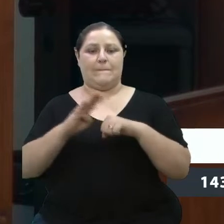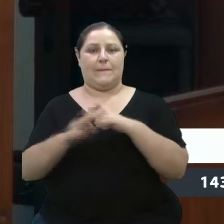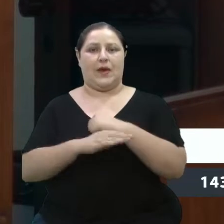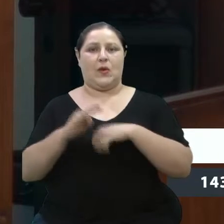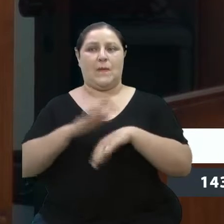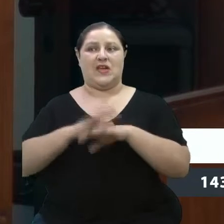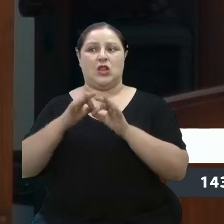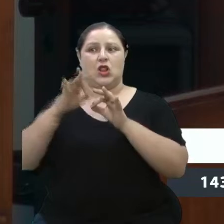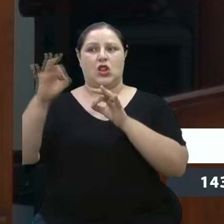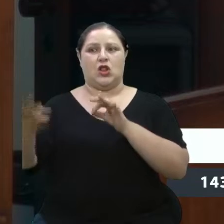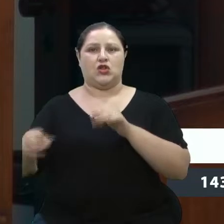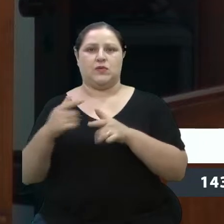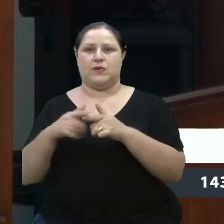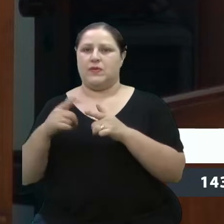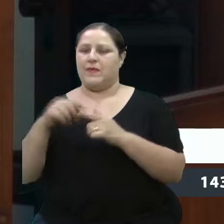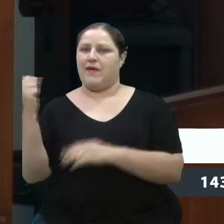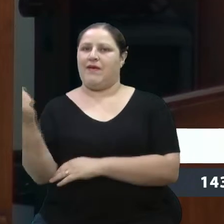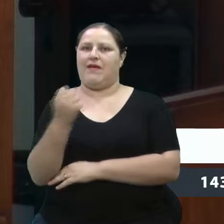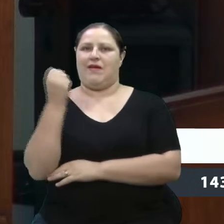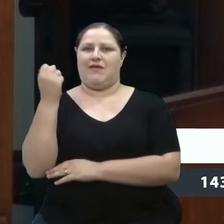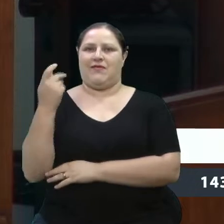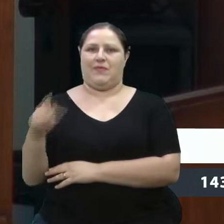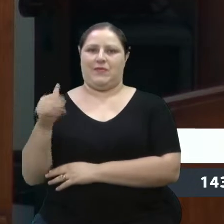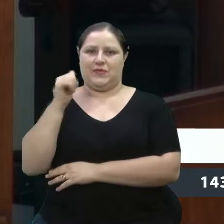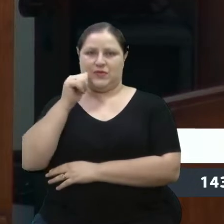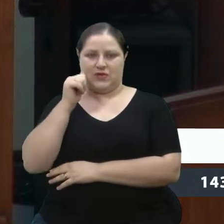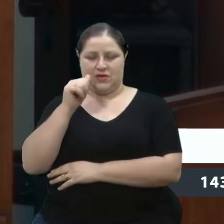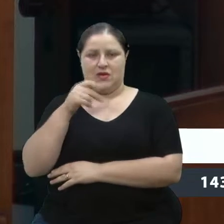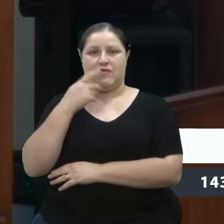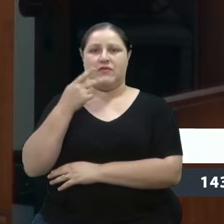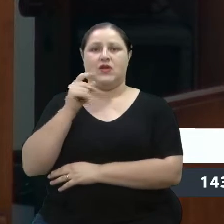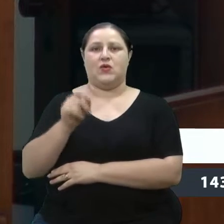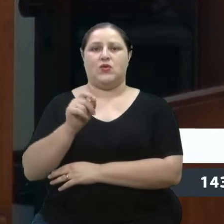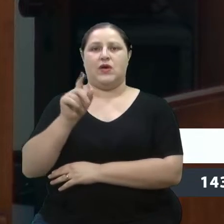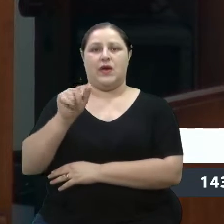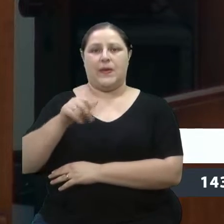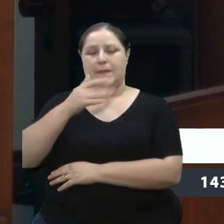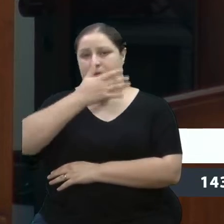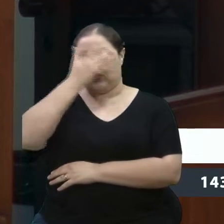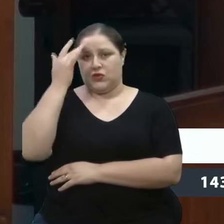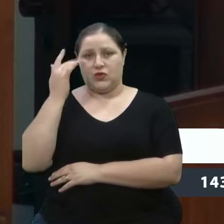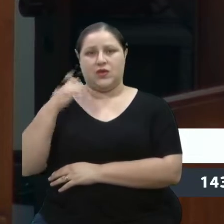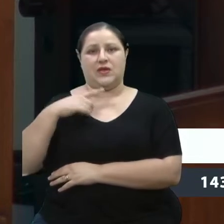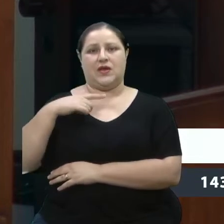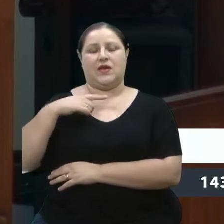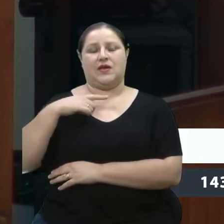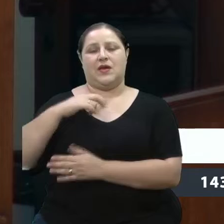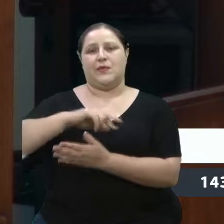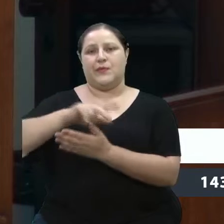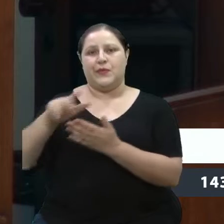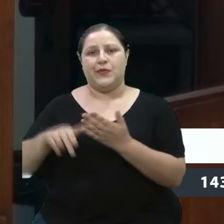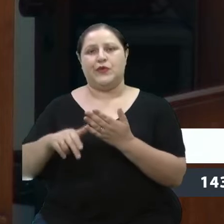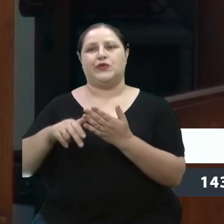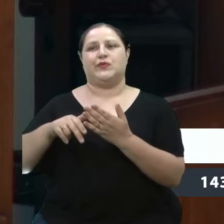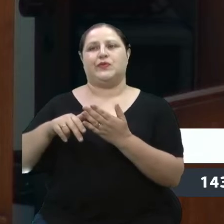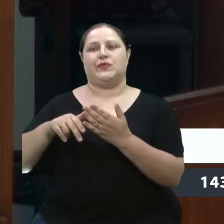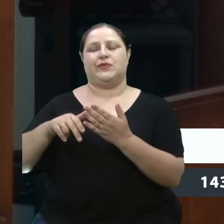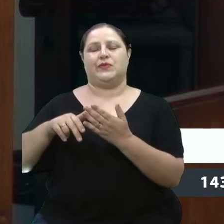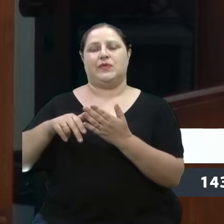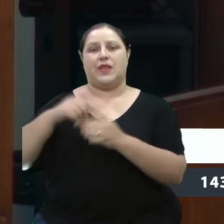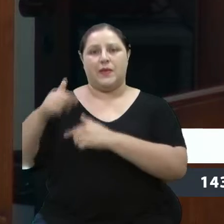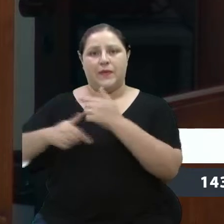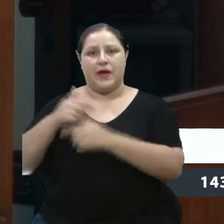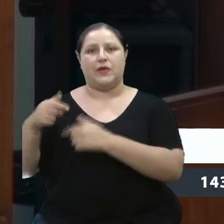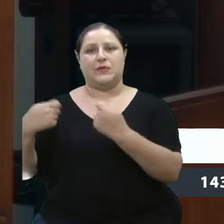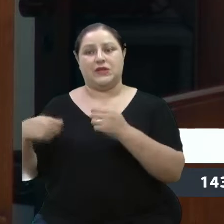problema gravíssimo para as mulheres. A gente está falando de pessoas que têm múltiplas jornadas de trabalho e precisam chegar em